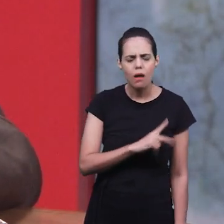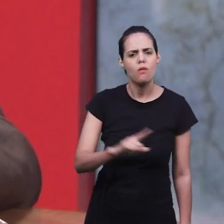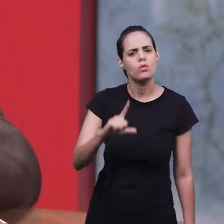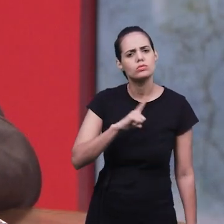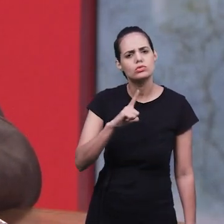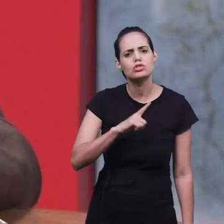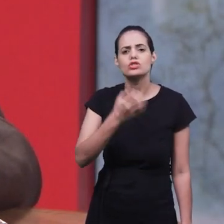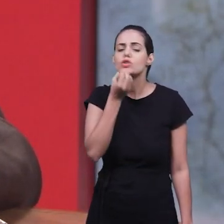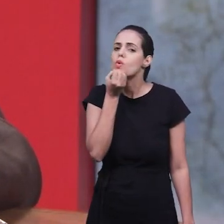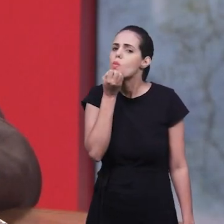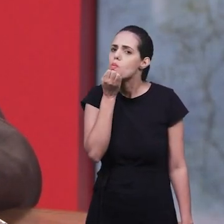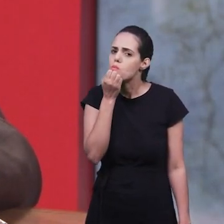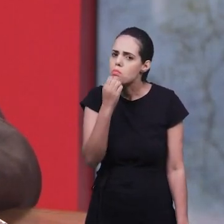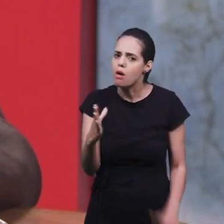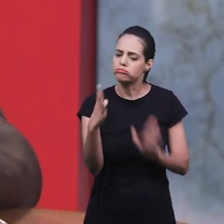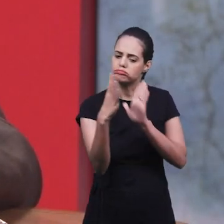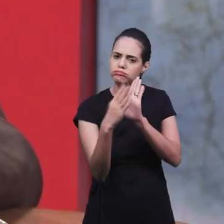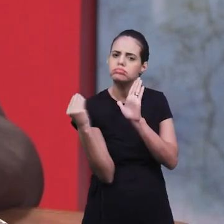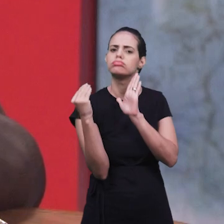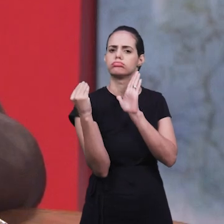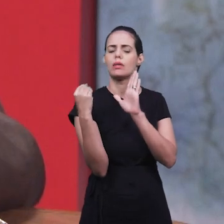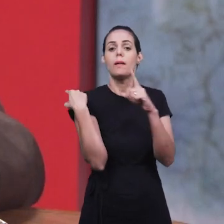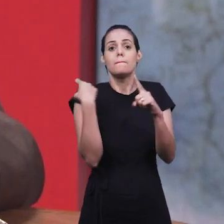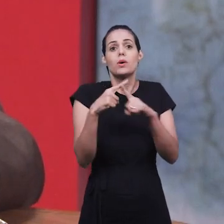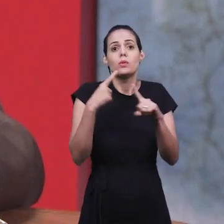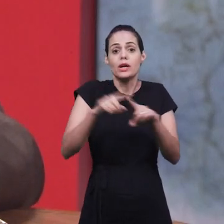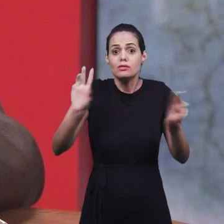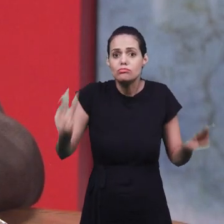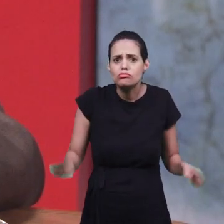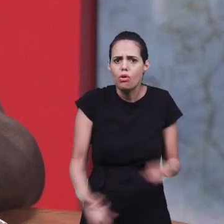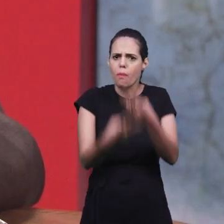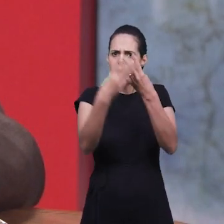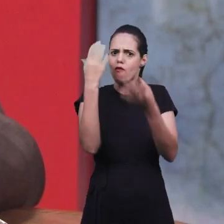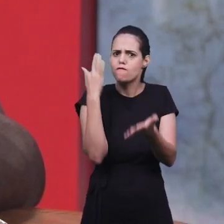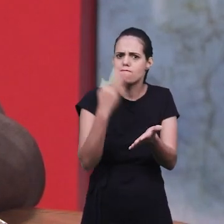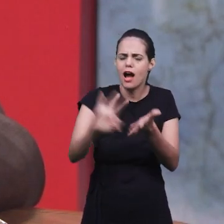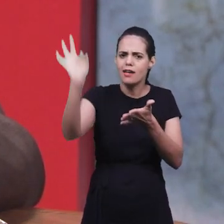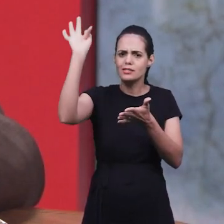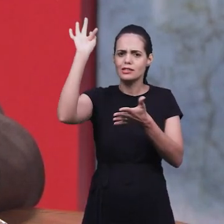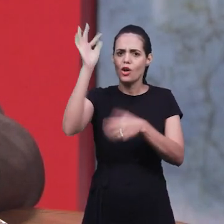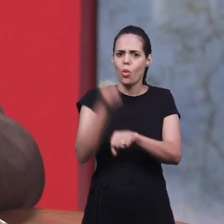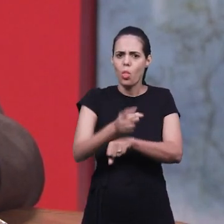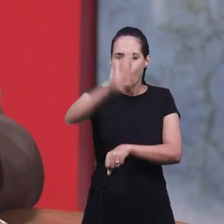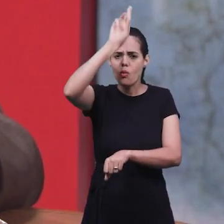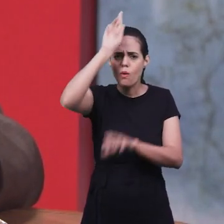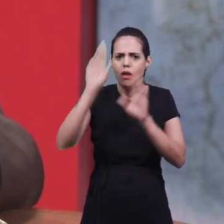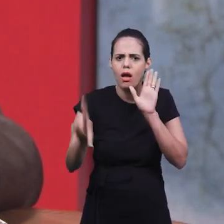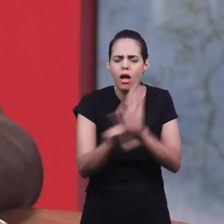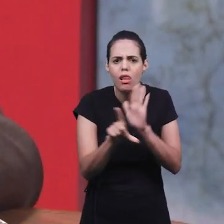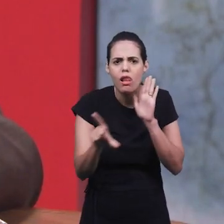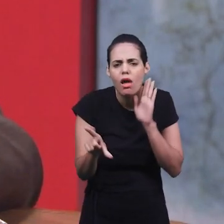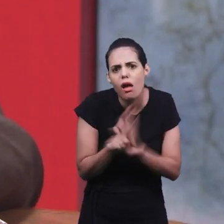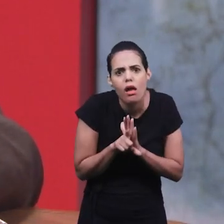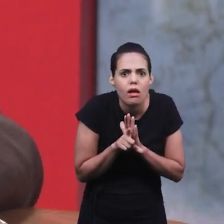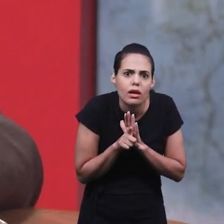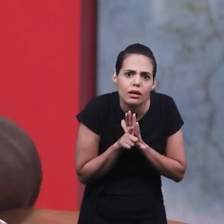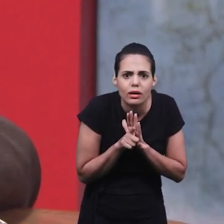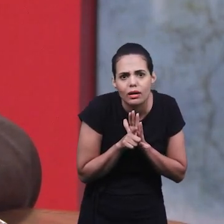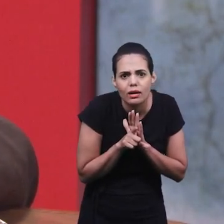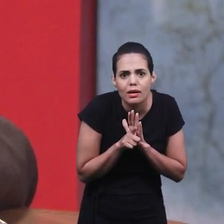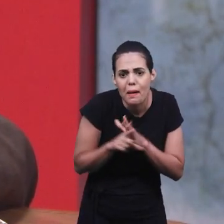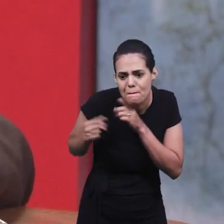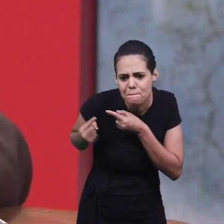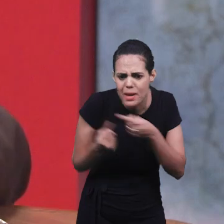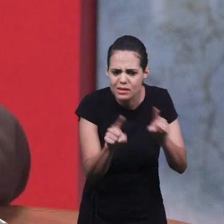bom exemplo, porque ele era judeu de judeus, fariseu, doutor da lei,